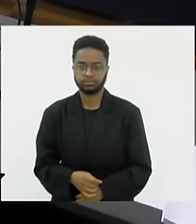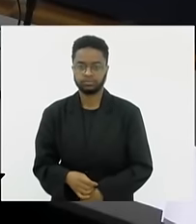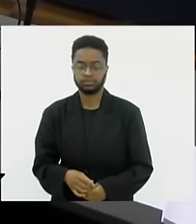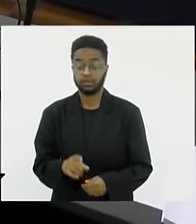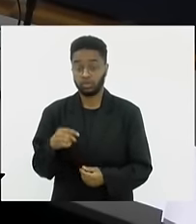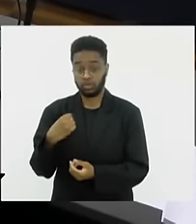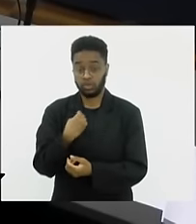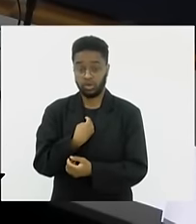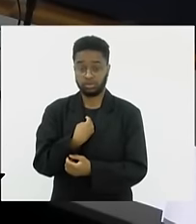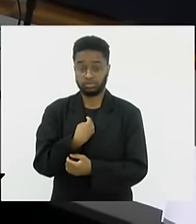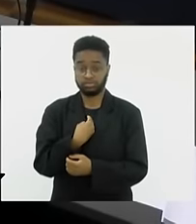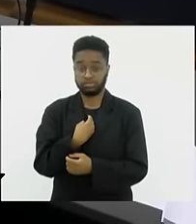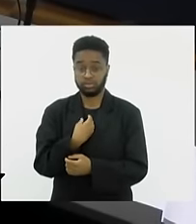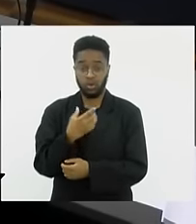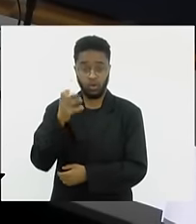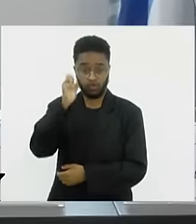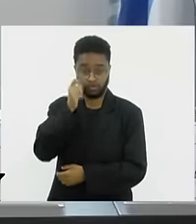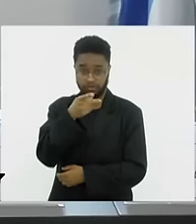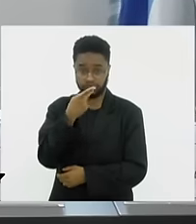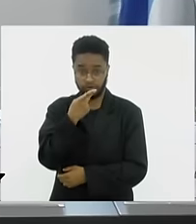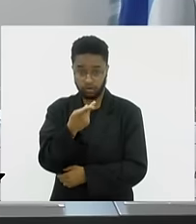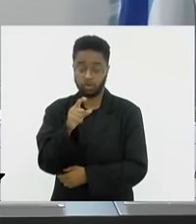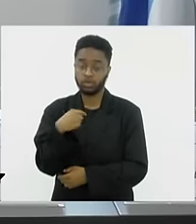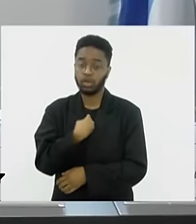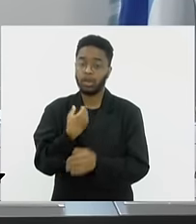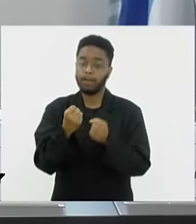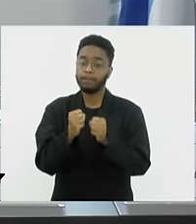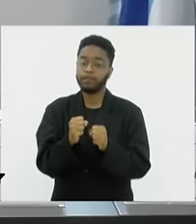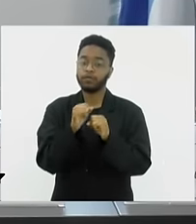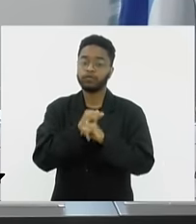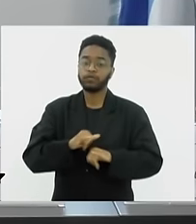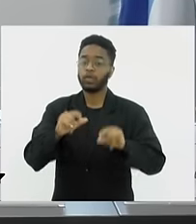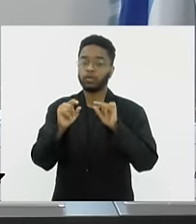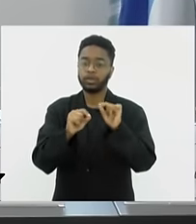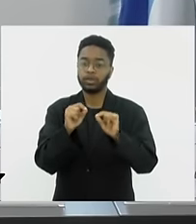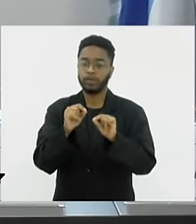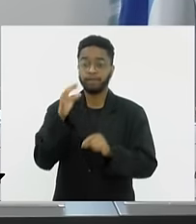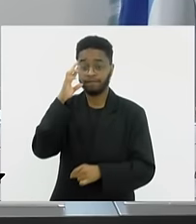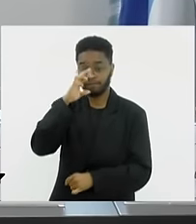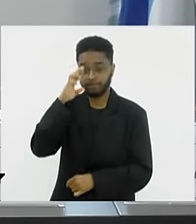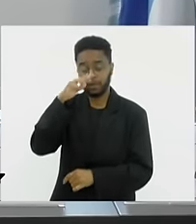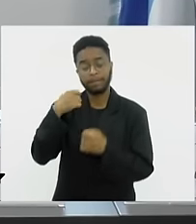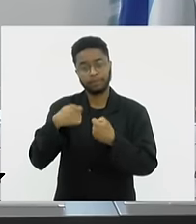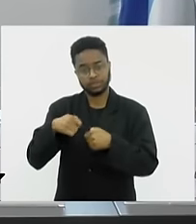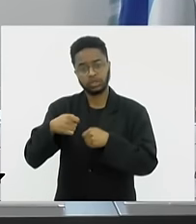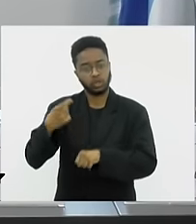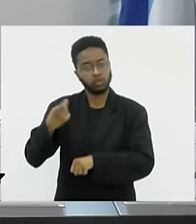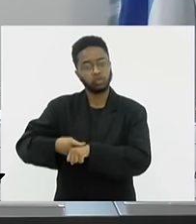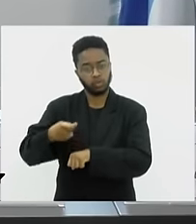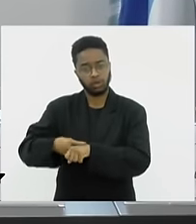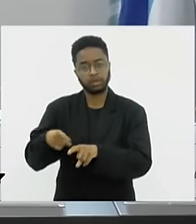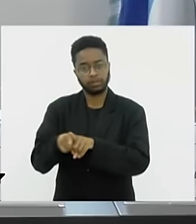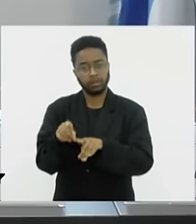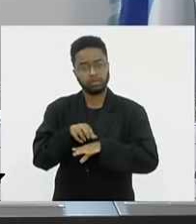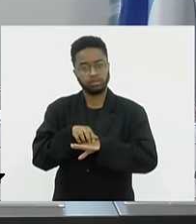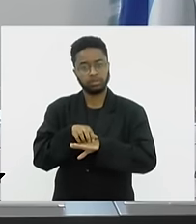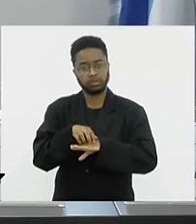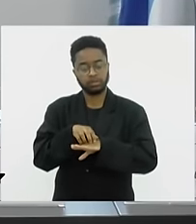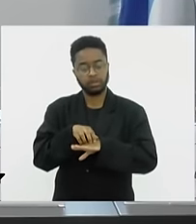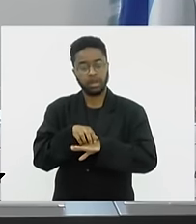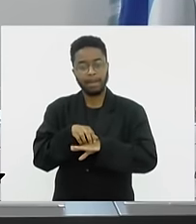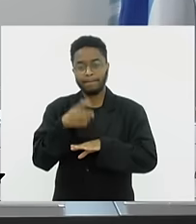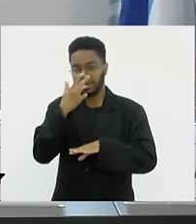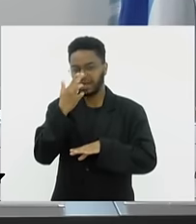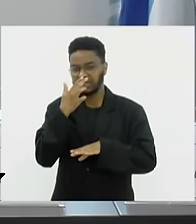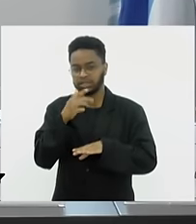está ouvindo há algumas horas, em primeiro lugar, uma fiscalização mais dura no que diz respeito ao transporte alternativo do que as